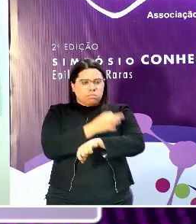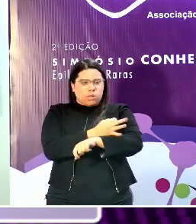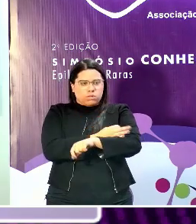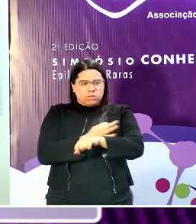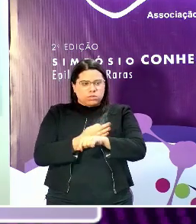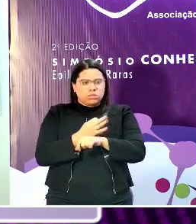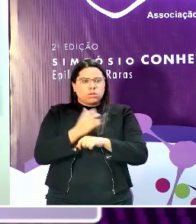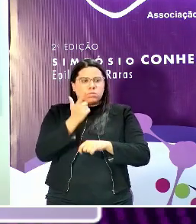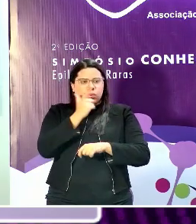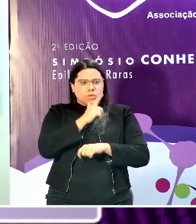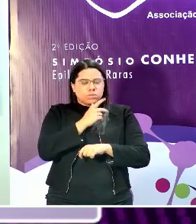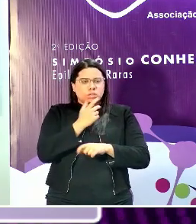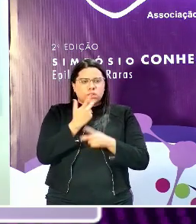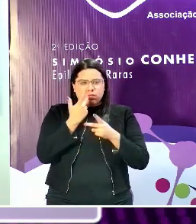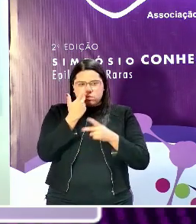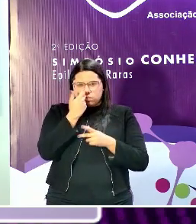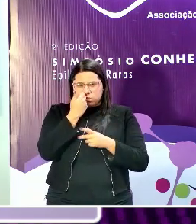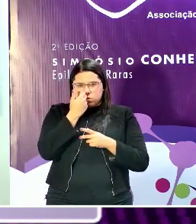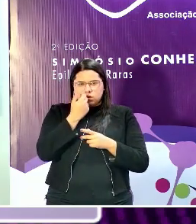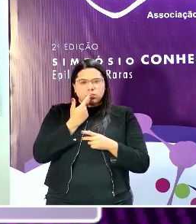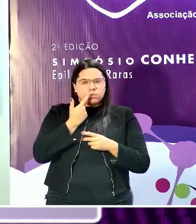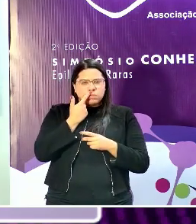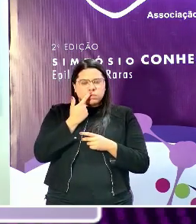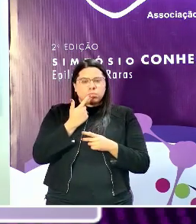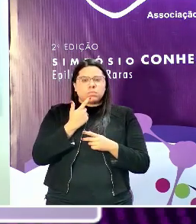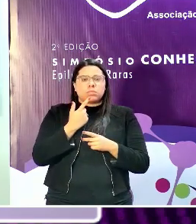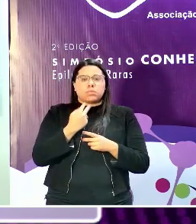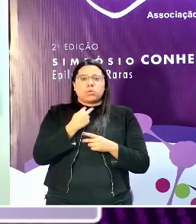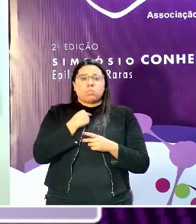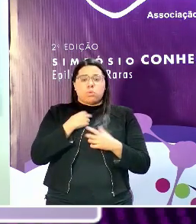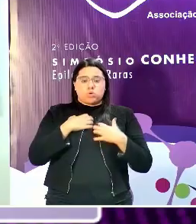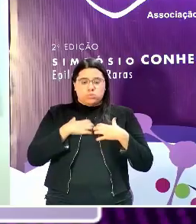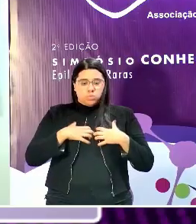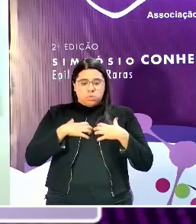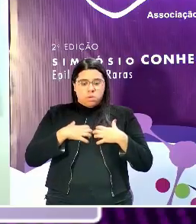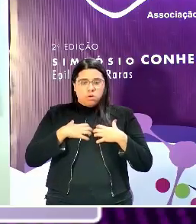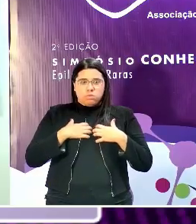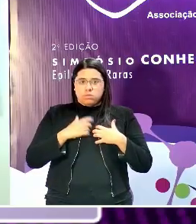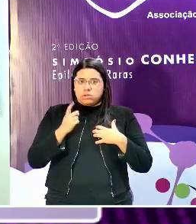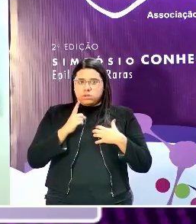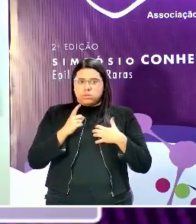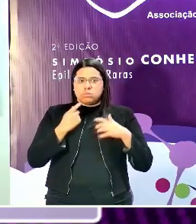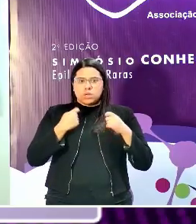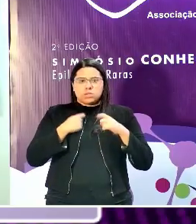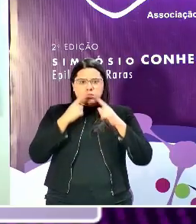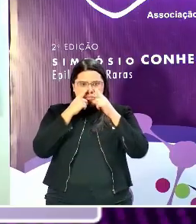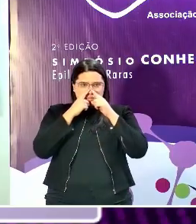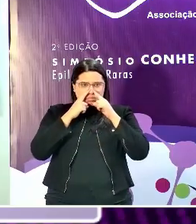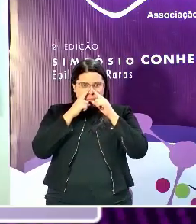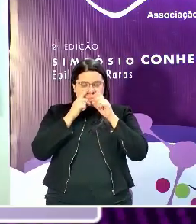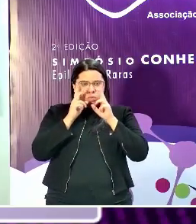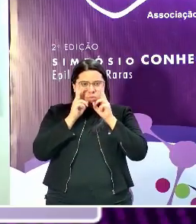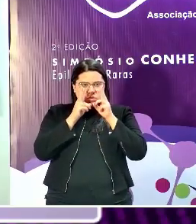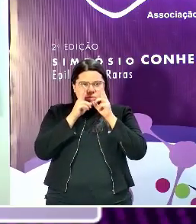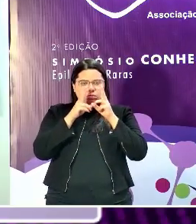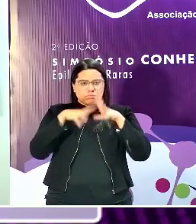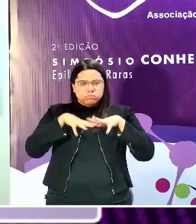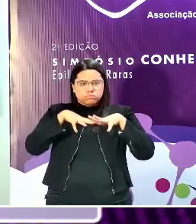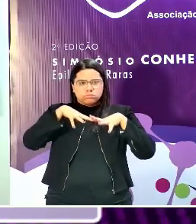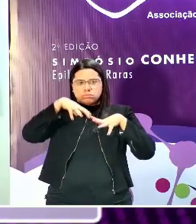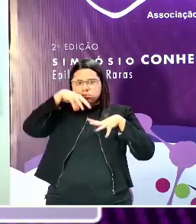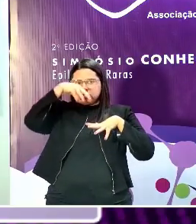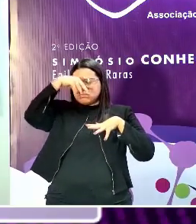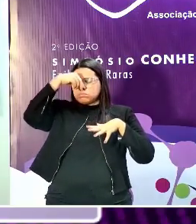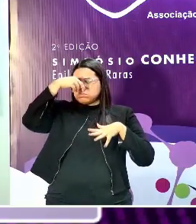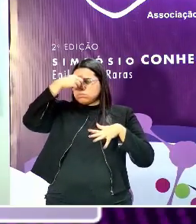administração intranasal, a primeira coisa é que não pode ir para o pulmão. Ela tem que ficar presa na mucosa nasal e ser absorvida.